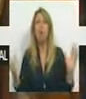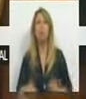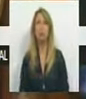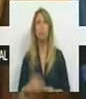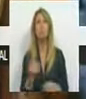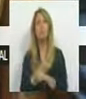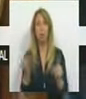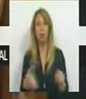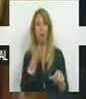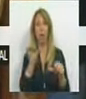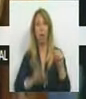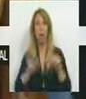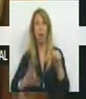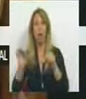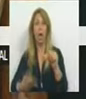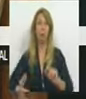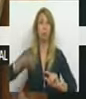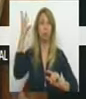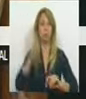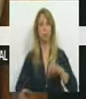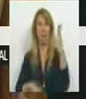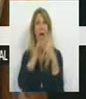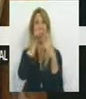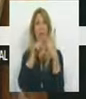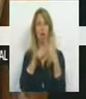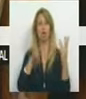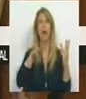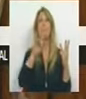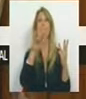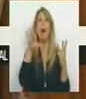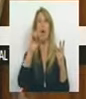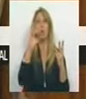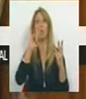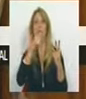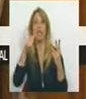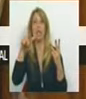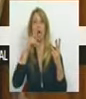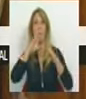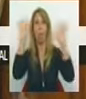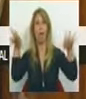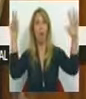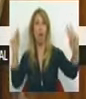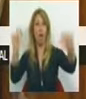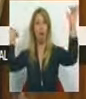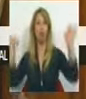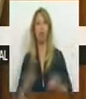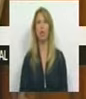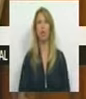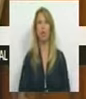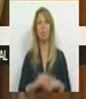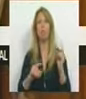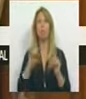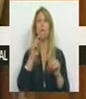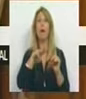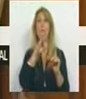só vejo três: Mário Centeno, o ilusionista; Mário Centeno, o torturador